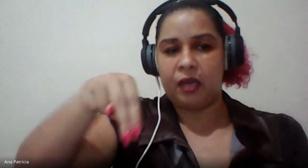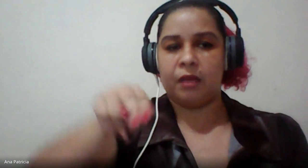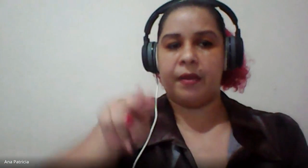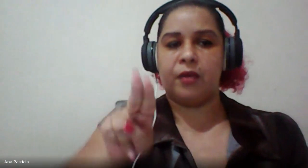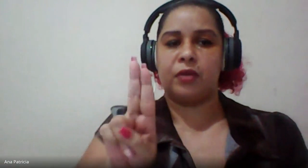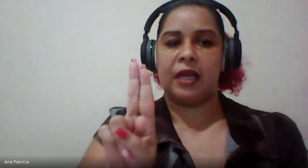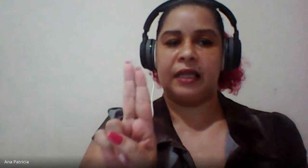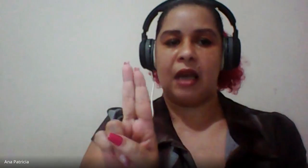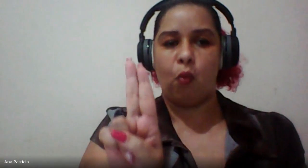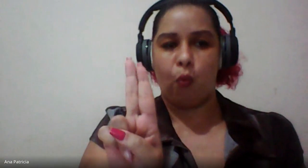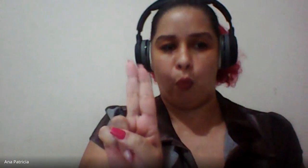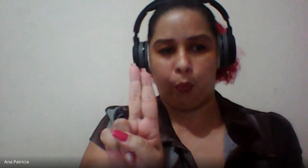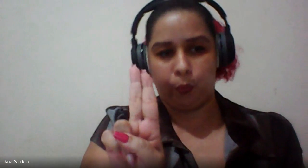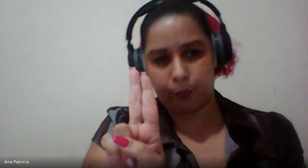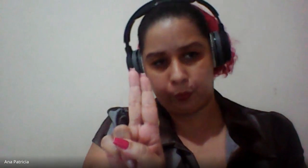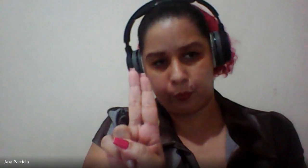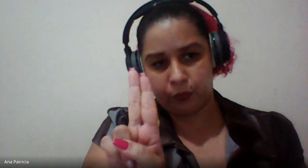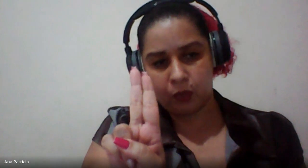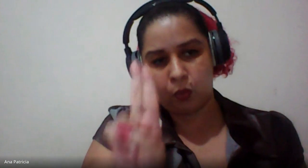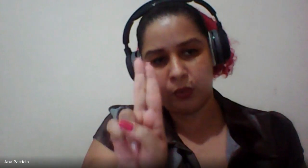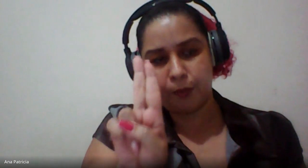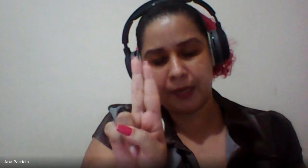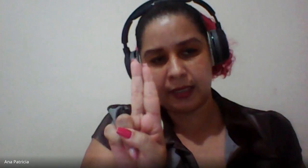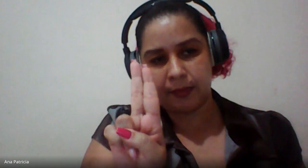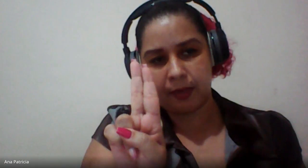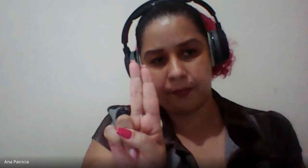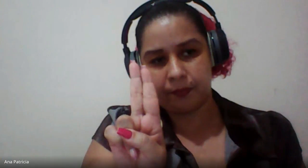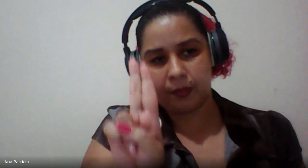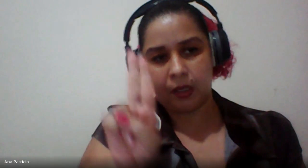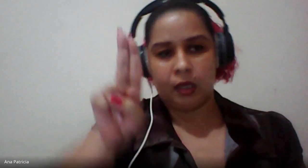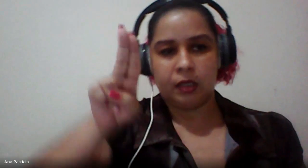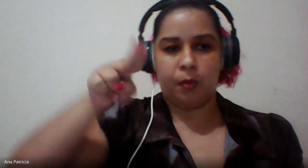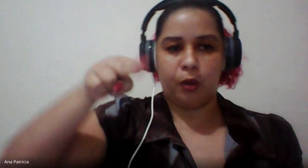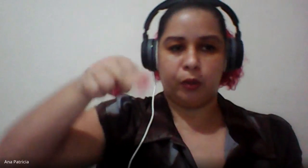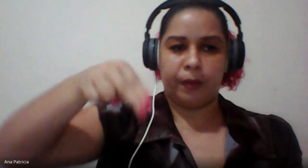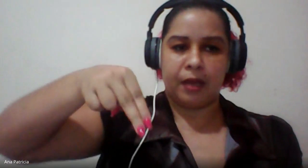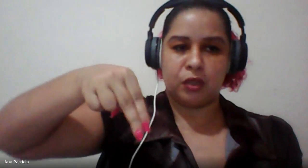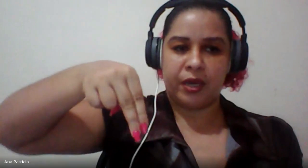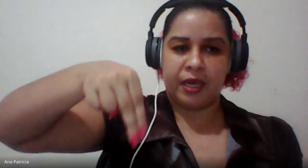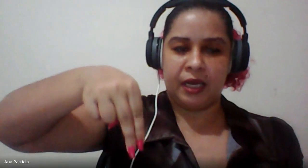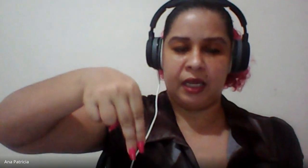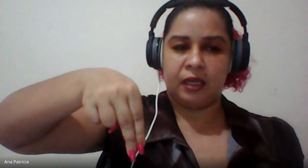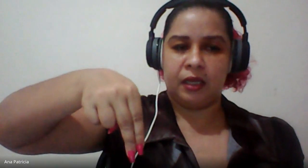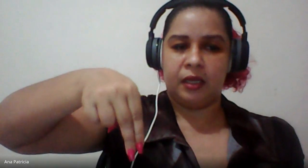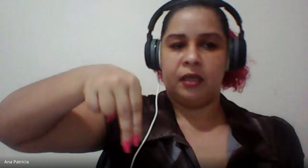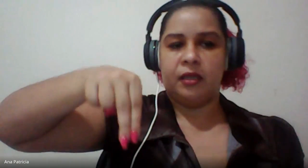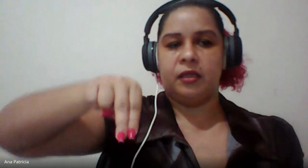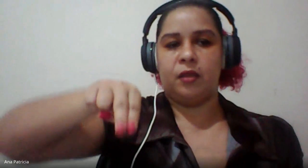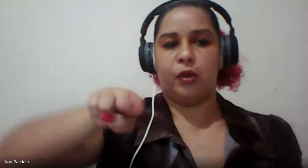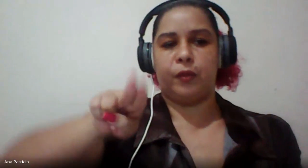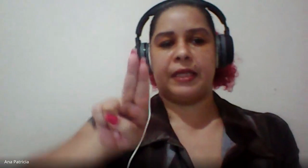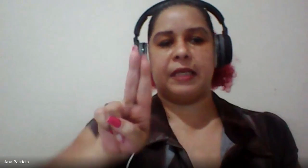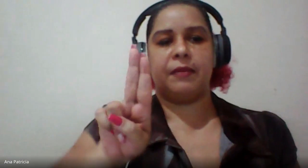M eu também uso na letra U, com o dedo para cima. Se eu boto para baixo é N,